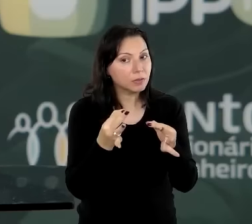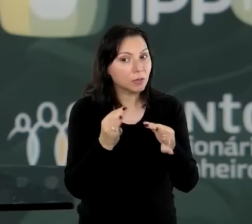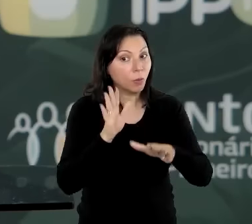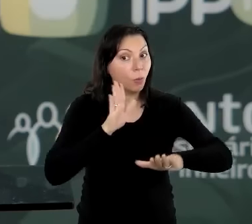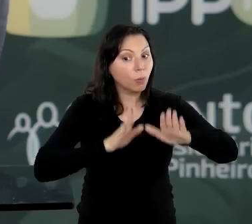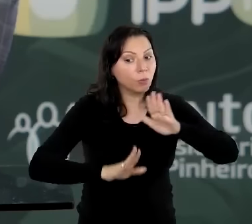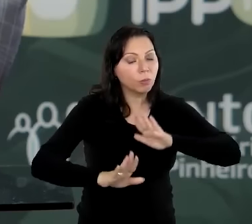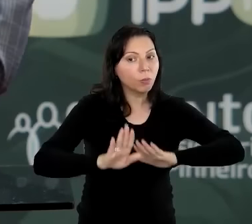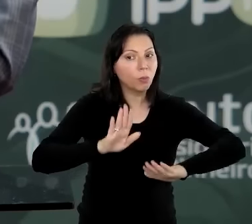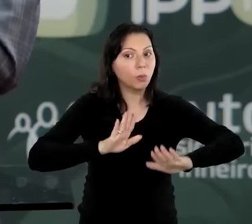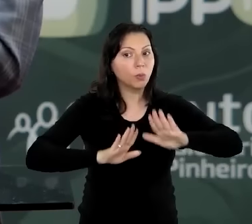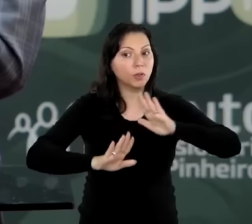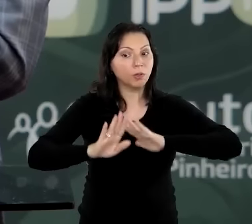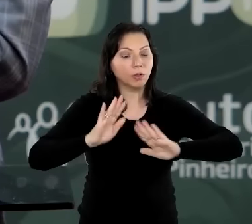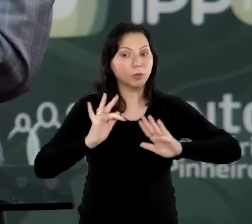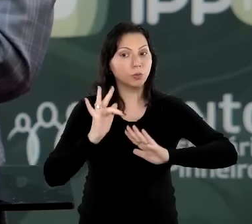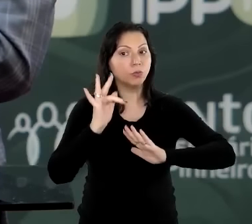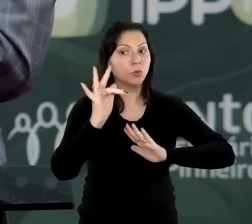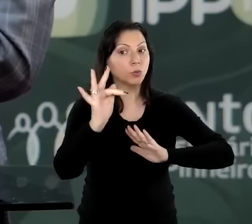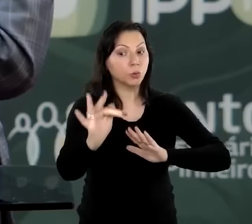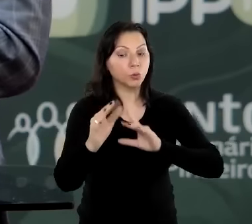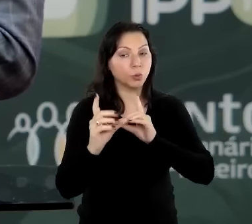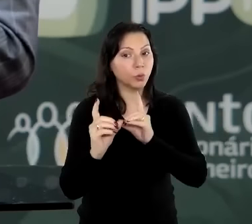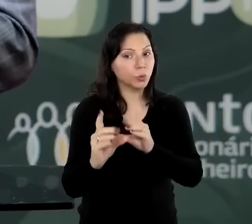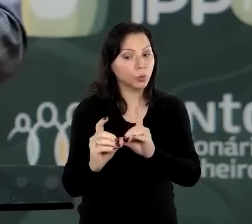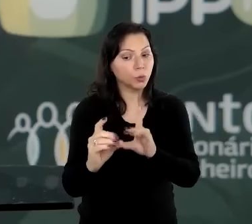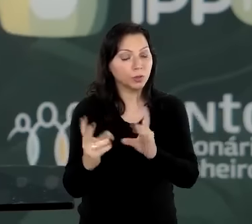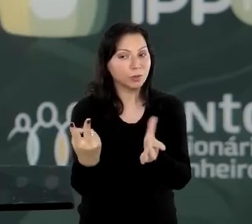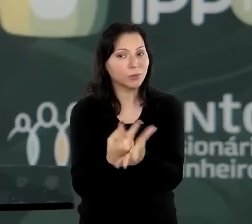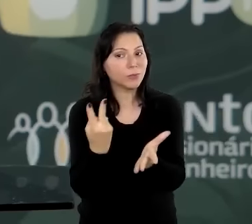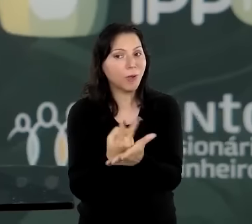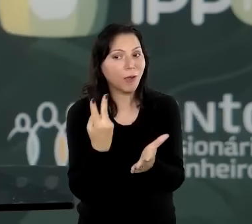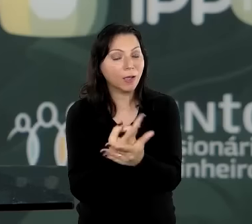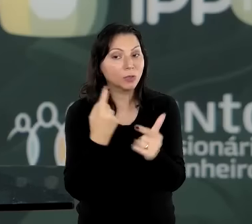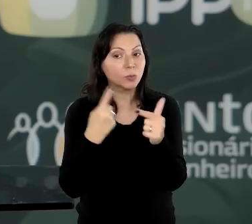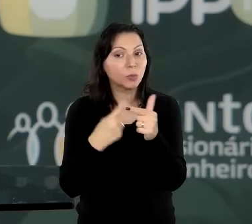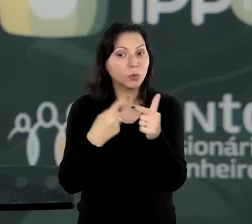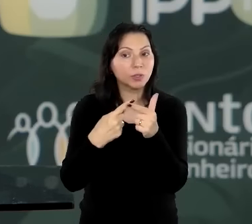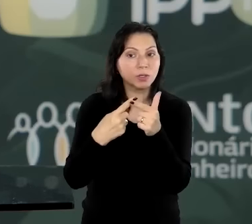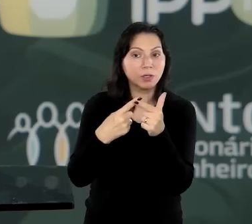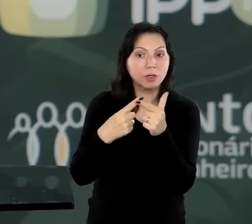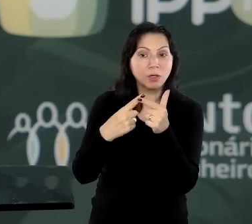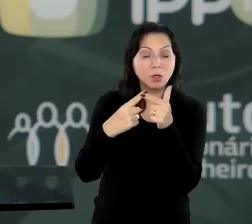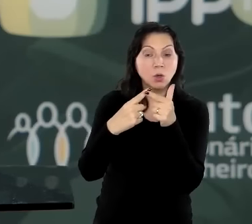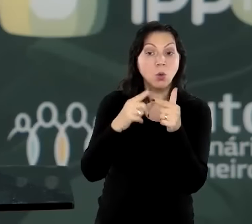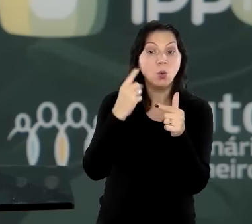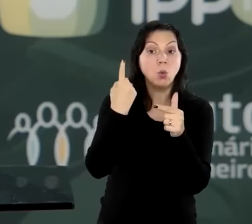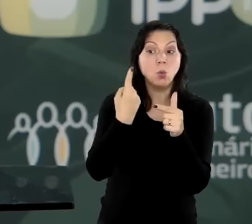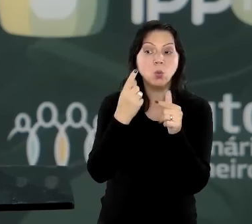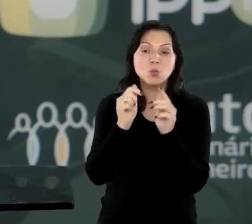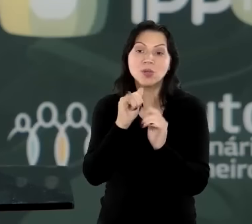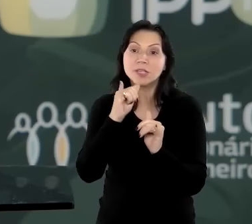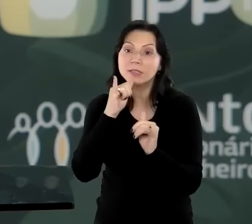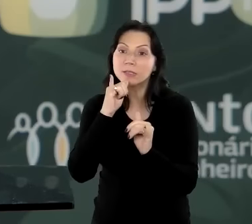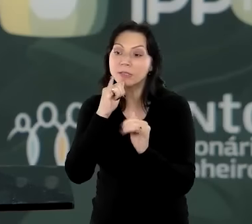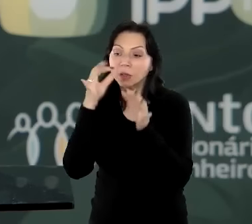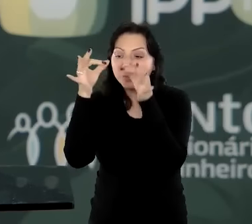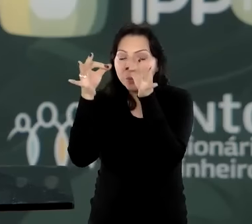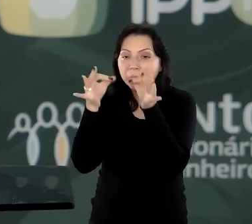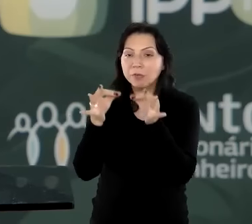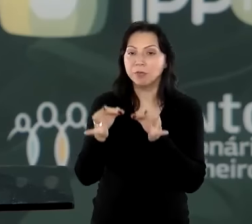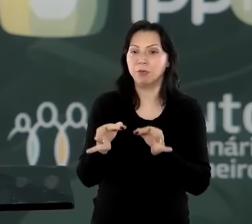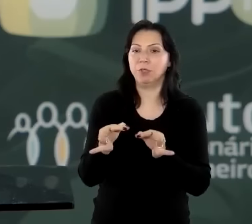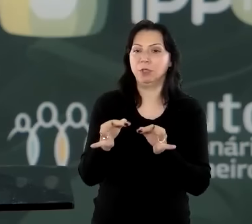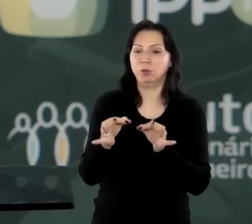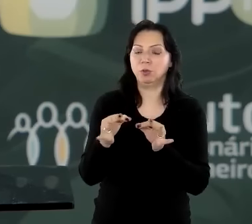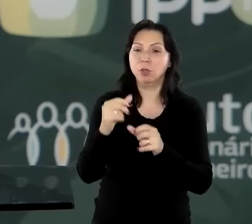cuidado aqui para frente, para que vocês não se desviem, porque vocês têm um modelo, um exemplo, um paradigma que